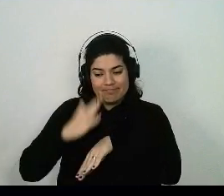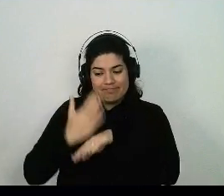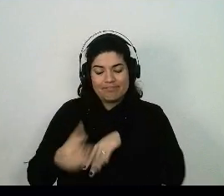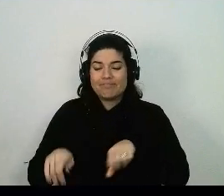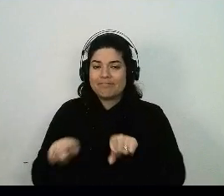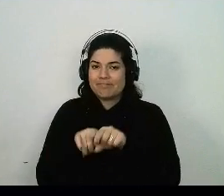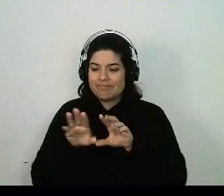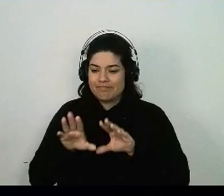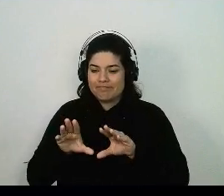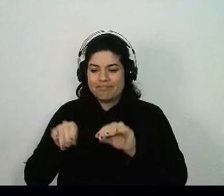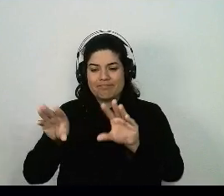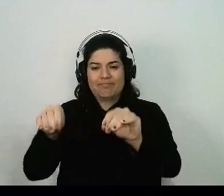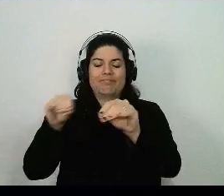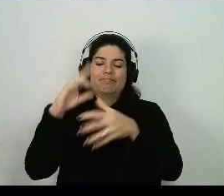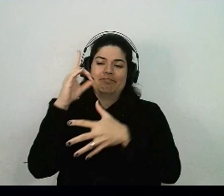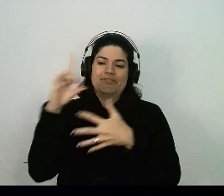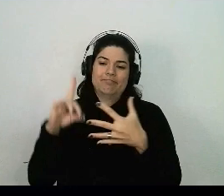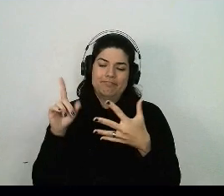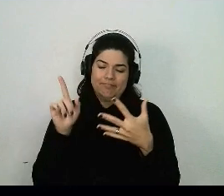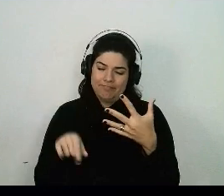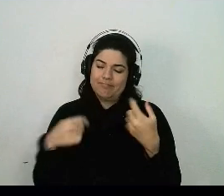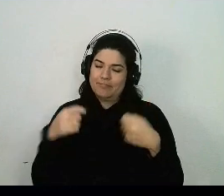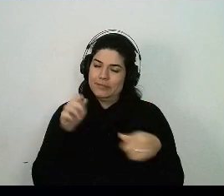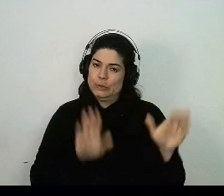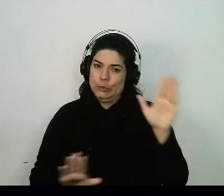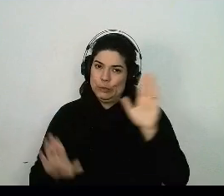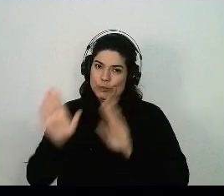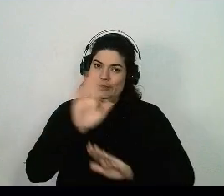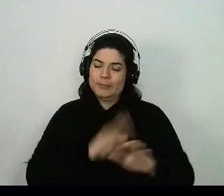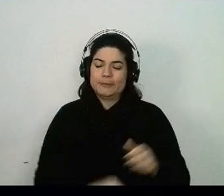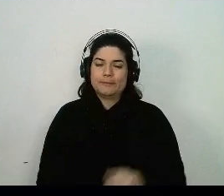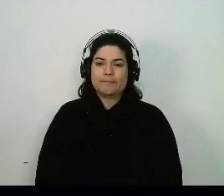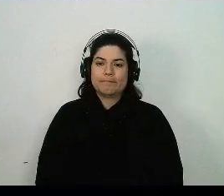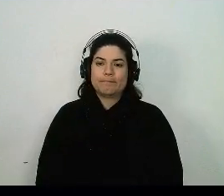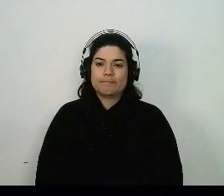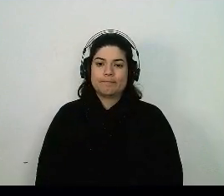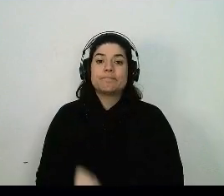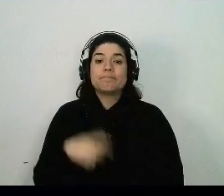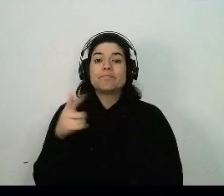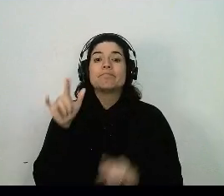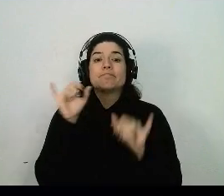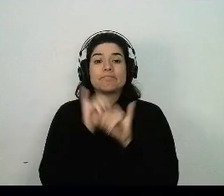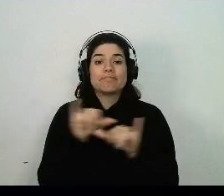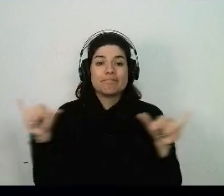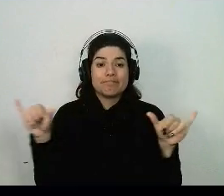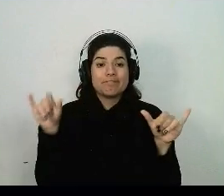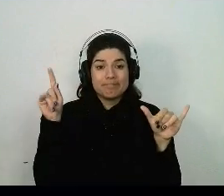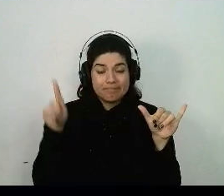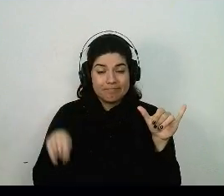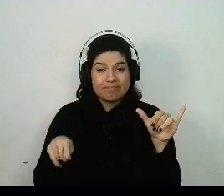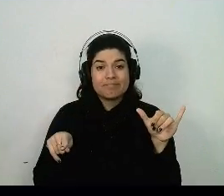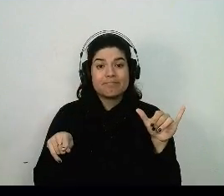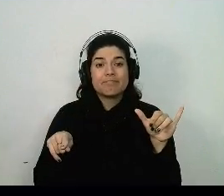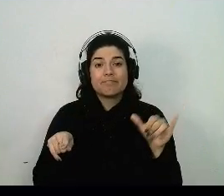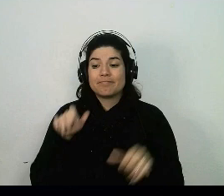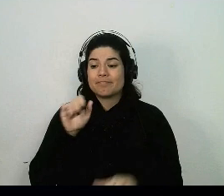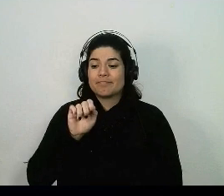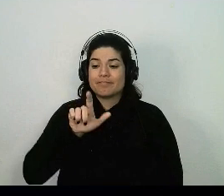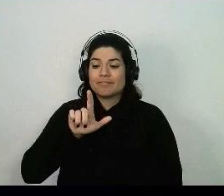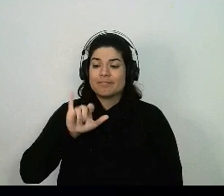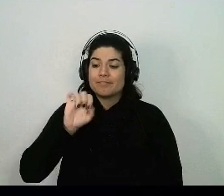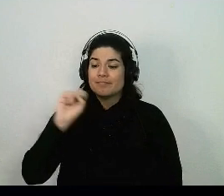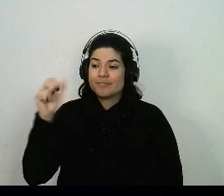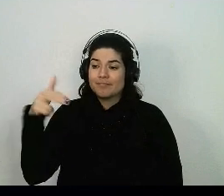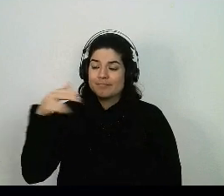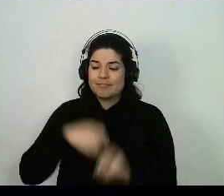aqueles dados para isso. Então a gente tem que ter um pouco de cuidado. E uma mensagem aqui que é para o Alisson lá de 2014, que